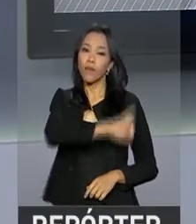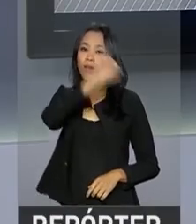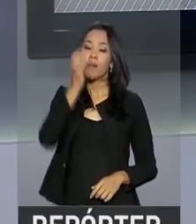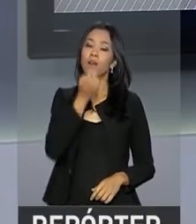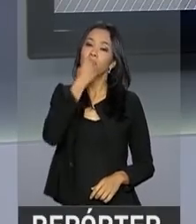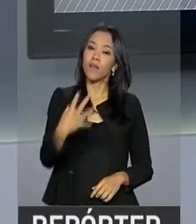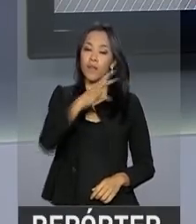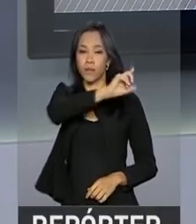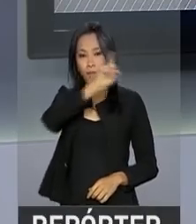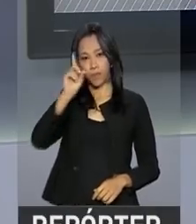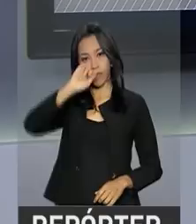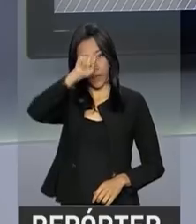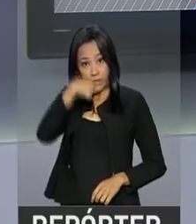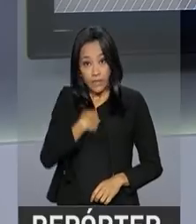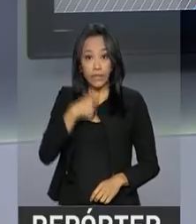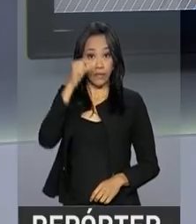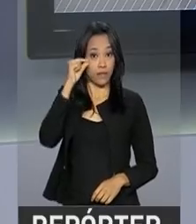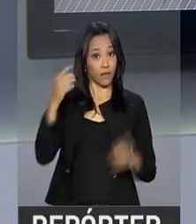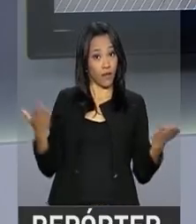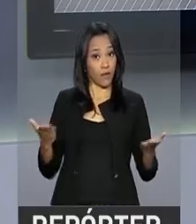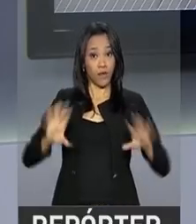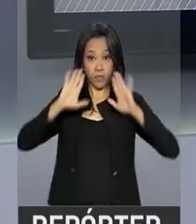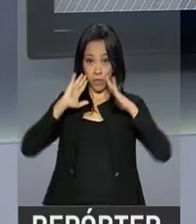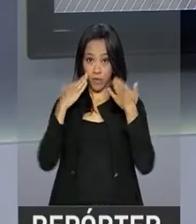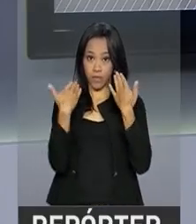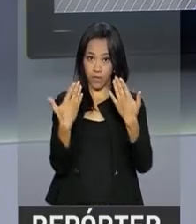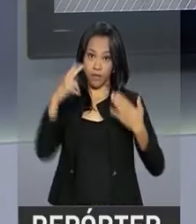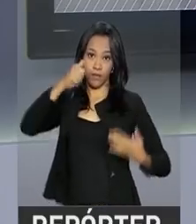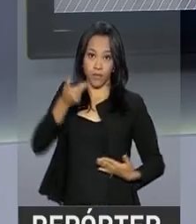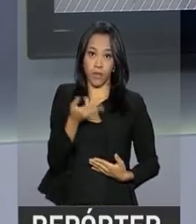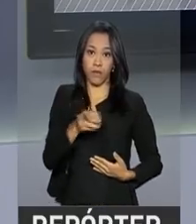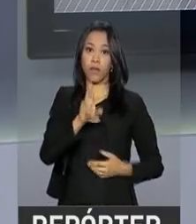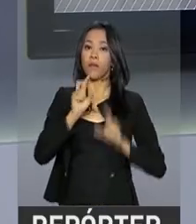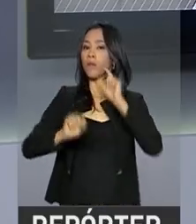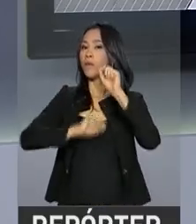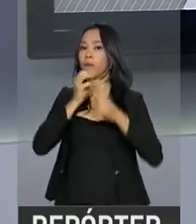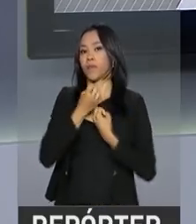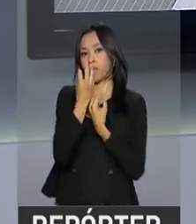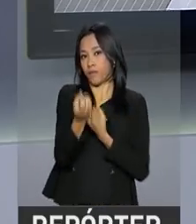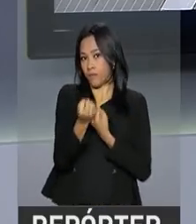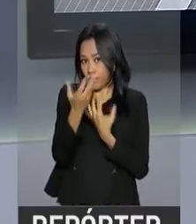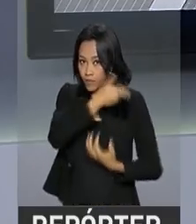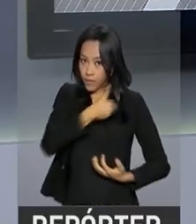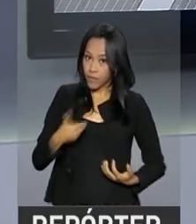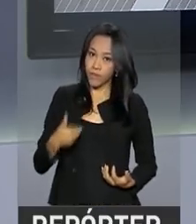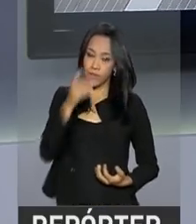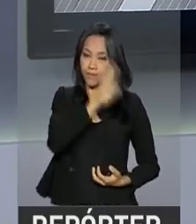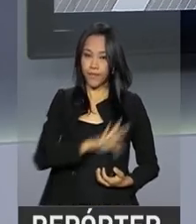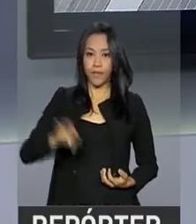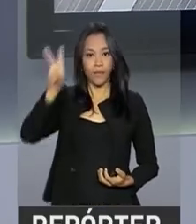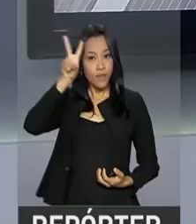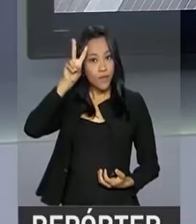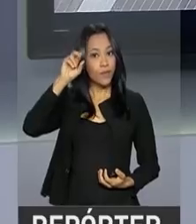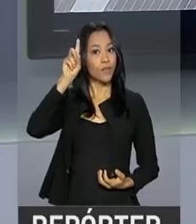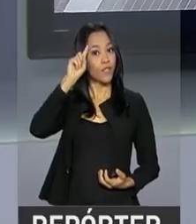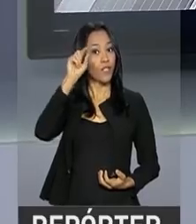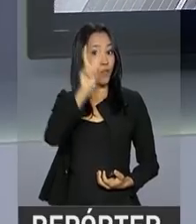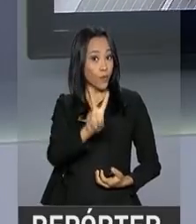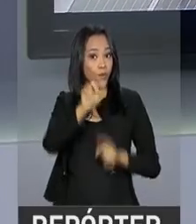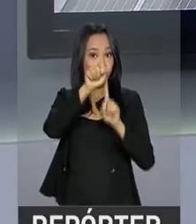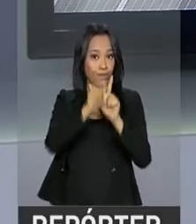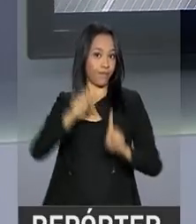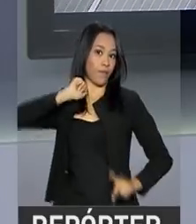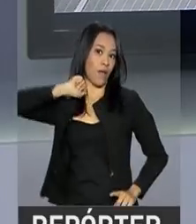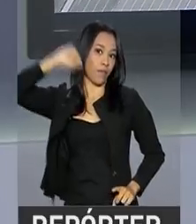Olá, bom dia. Eu sou Thaisa Dias e estamos no ar com o repórter NBR e as notícias do governo federal desta segunda-feira, 2 de